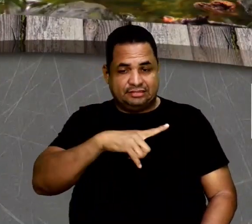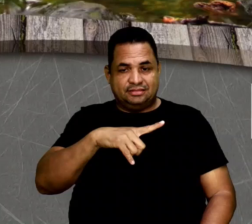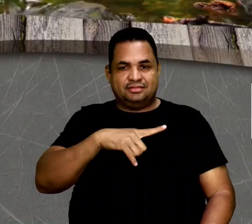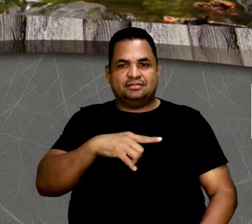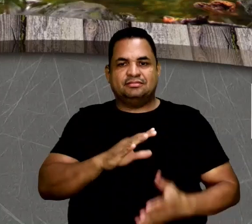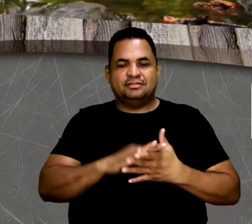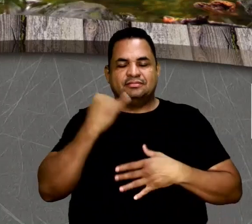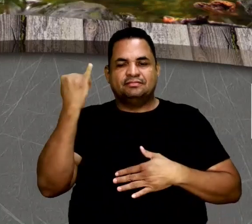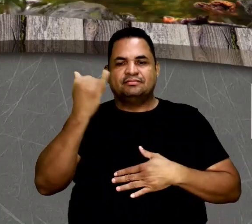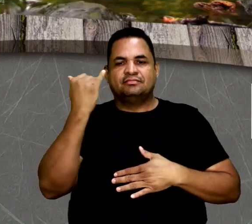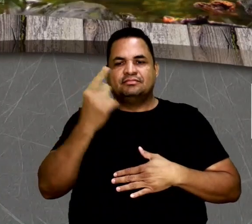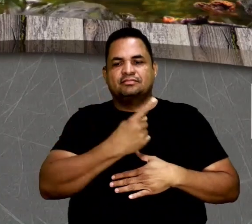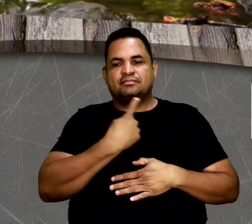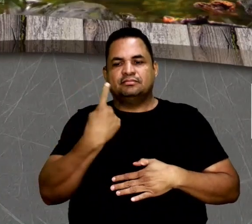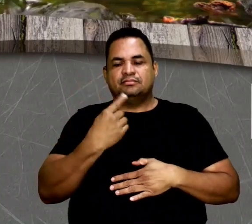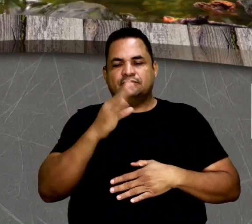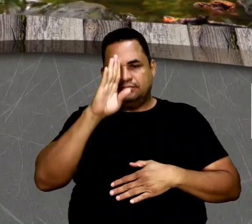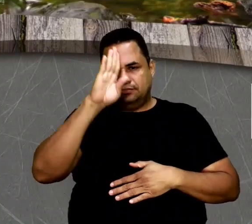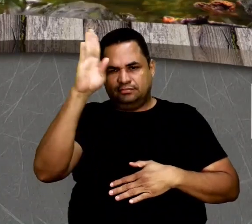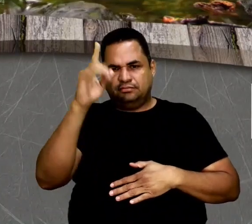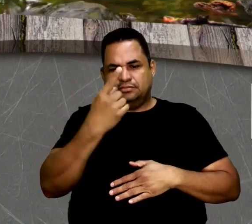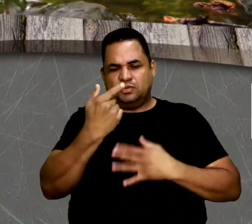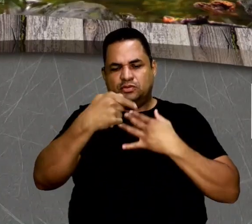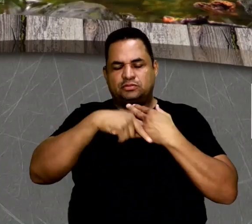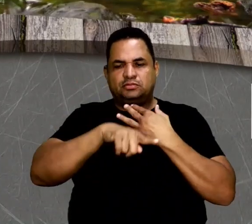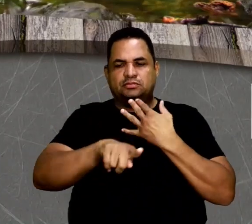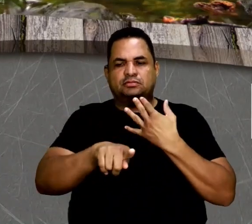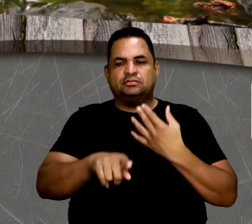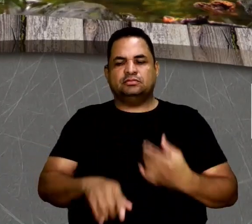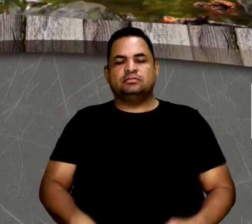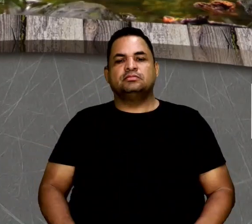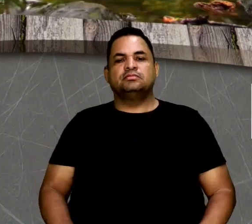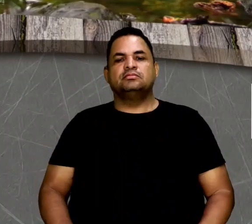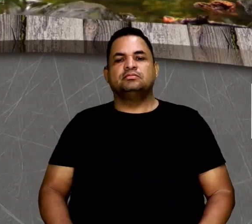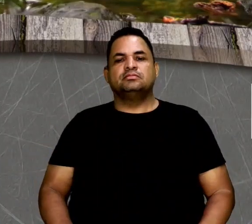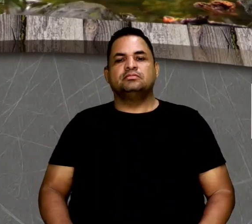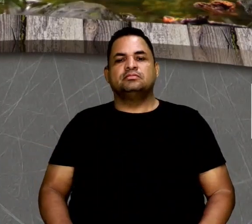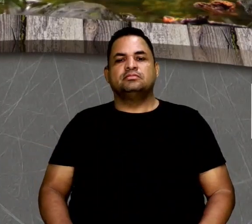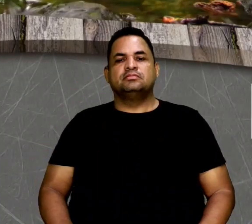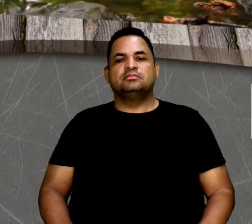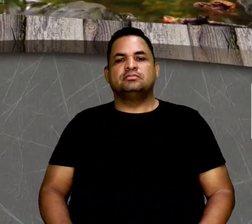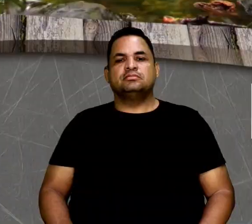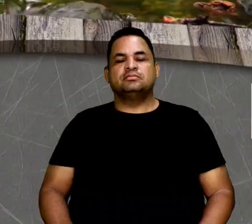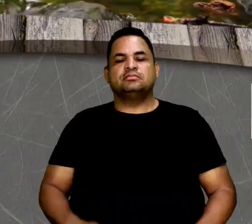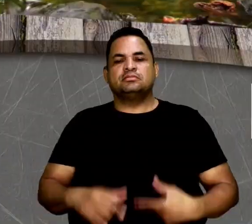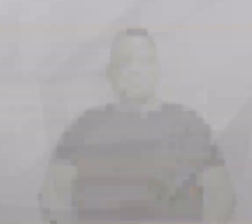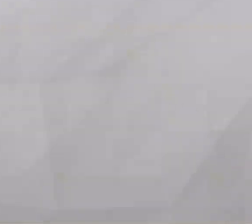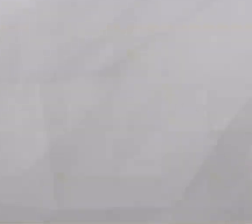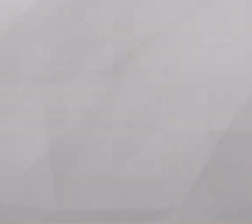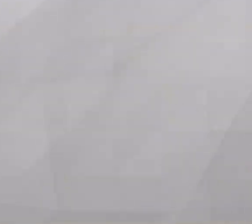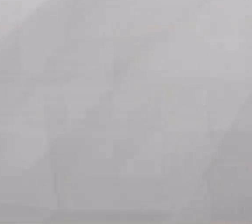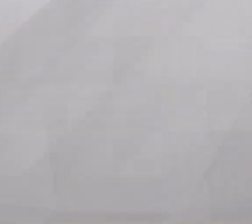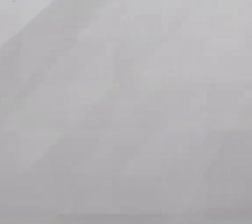muito importante pra gente, principalmente aí pra nossa defesa, não é isso? É isso. Vamos lá então, pra nossa revisão.